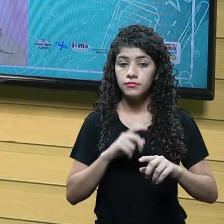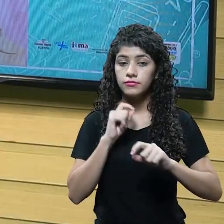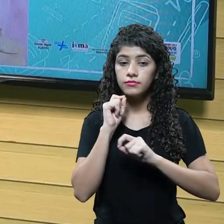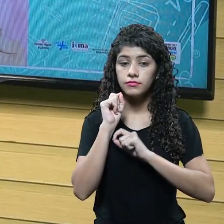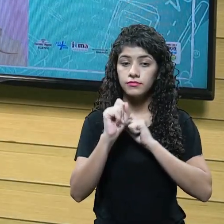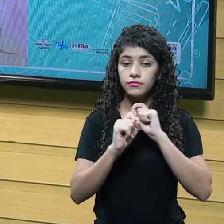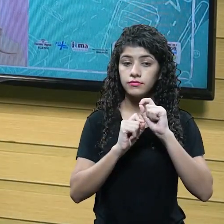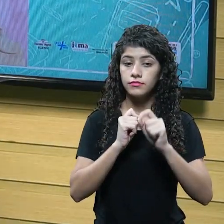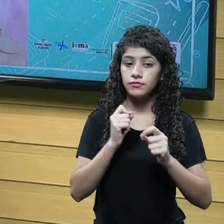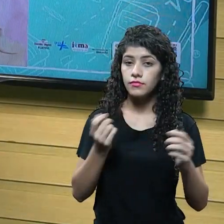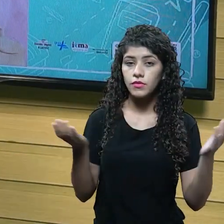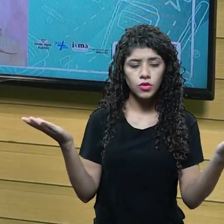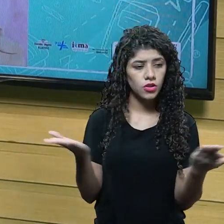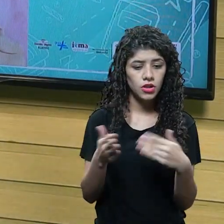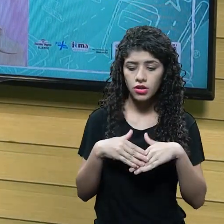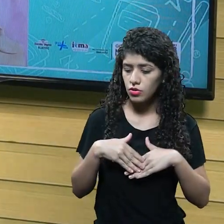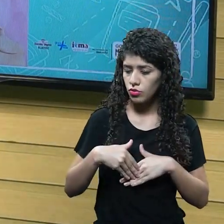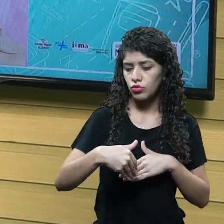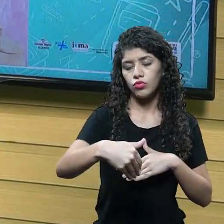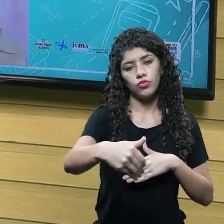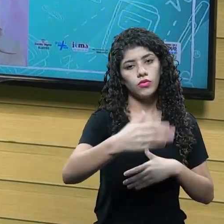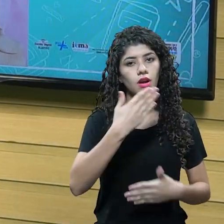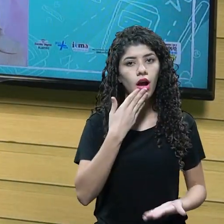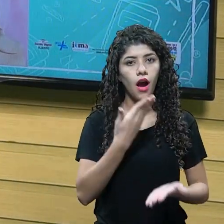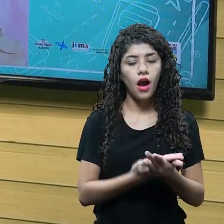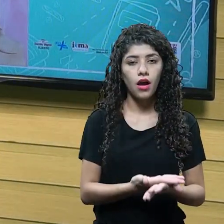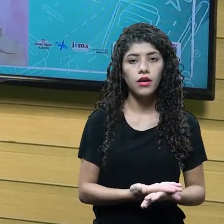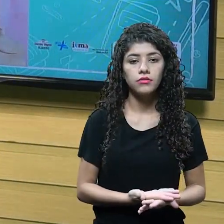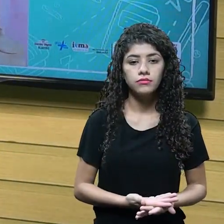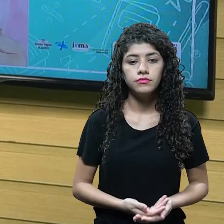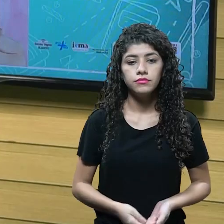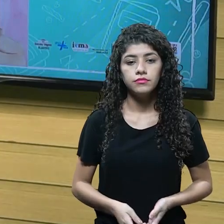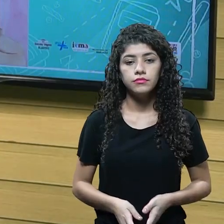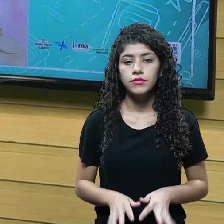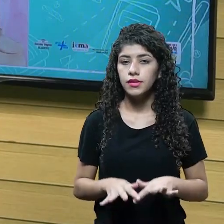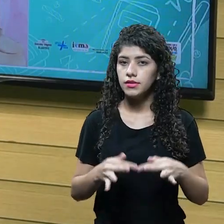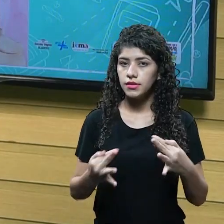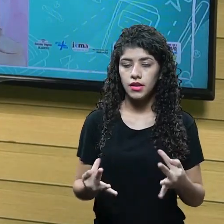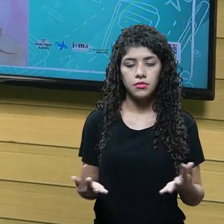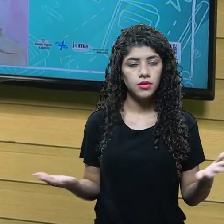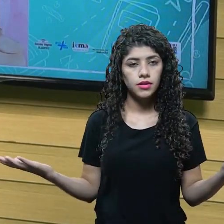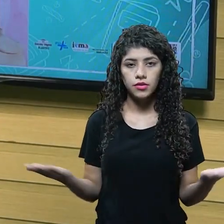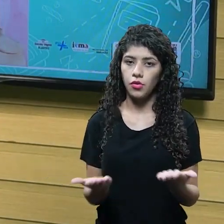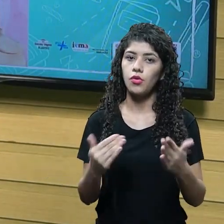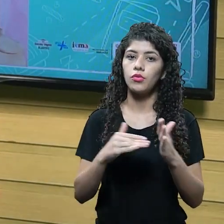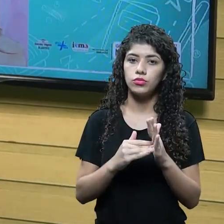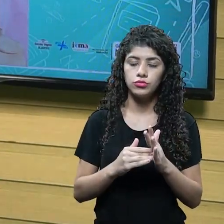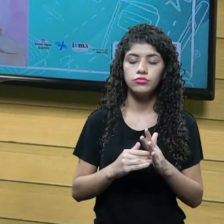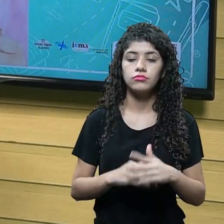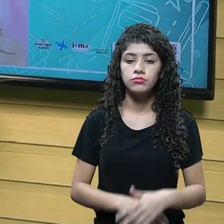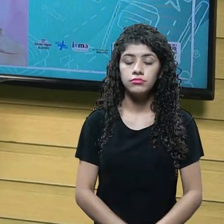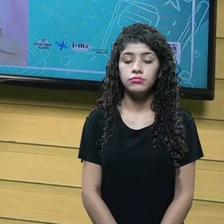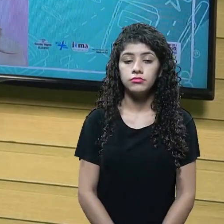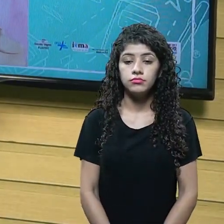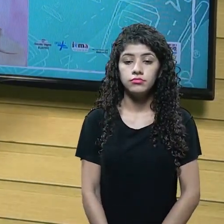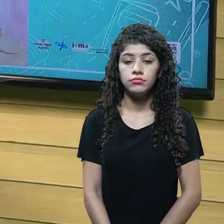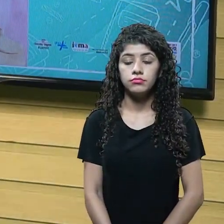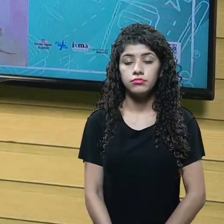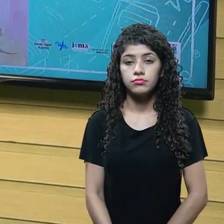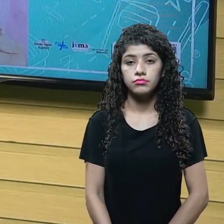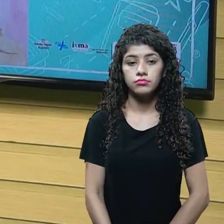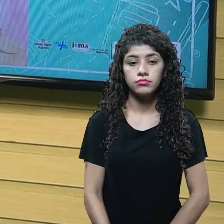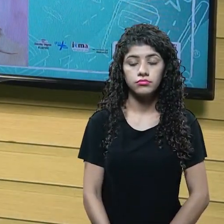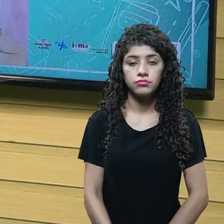continuou sendo chamativa. Não é pelo fato de ter sido uma marca de guerrilha bem simples que ela deixou de ser chamativa, não. Muito pelo contrário. Continuou sendo